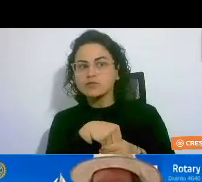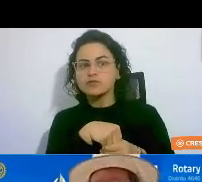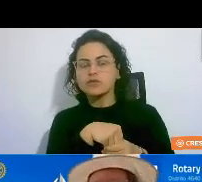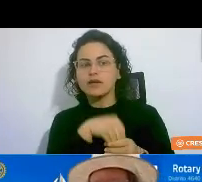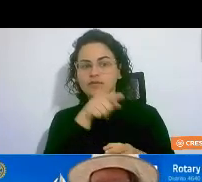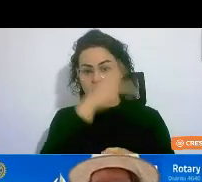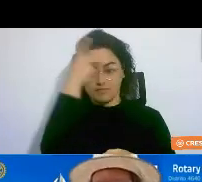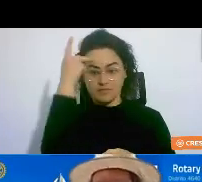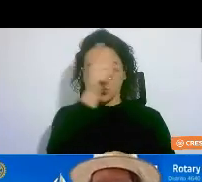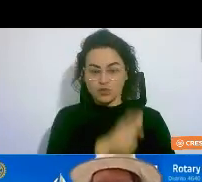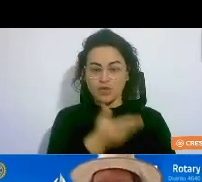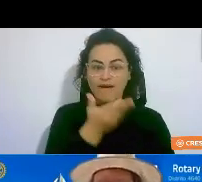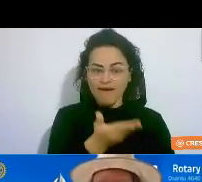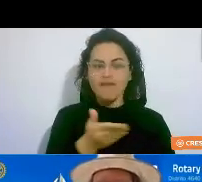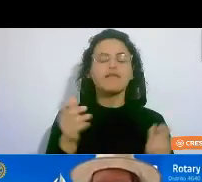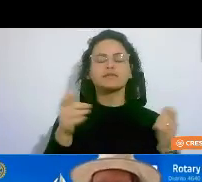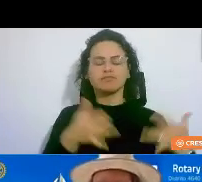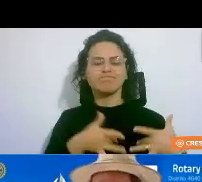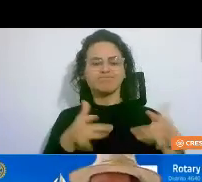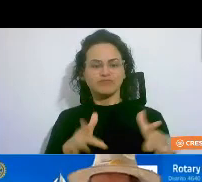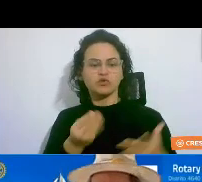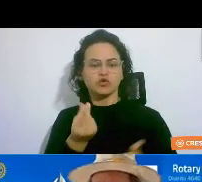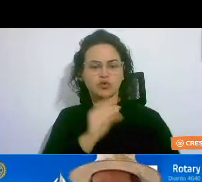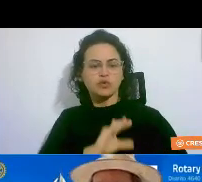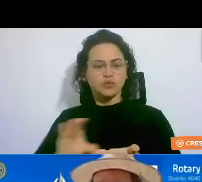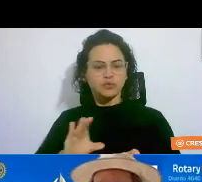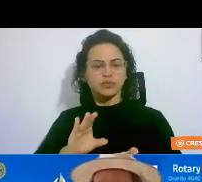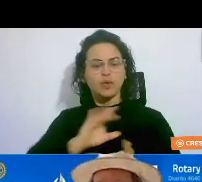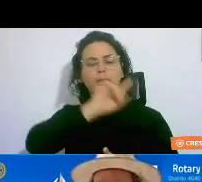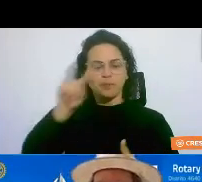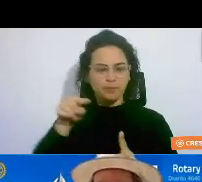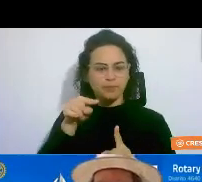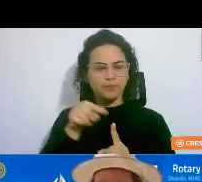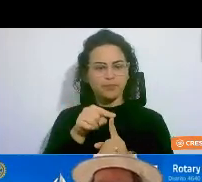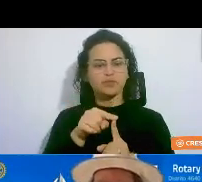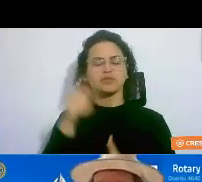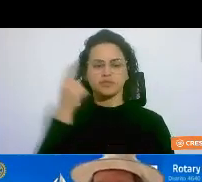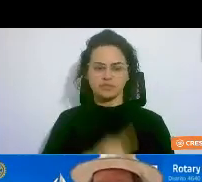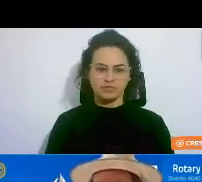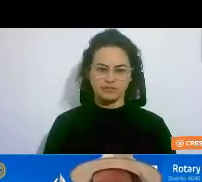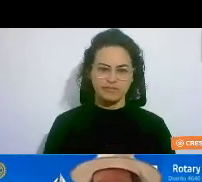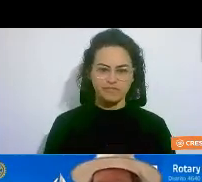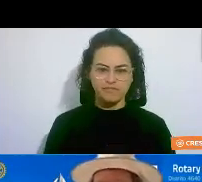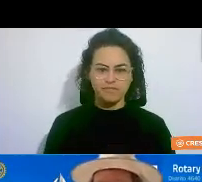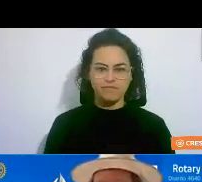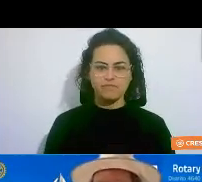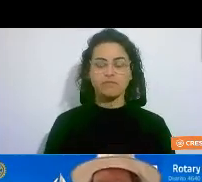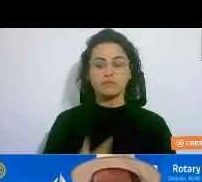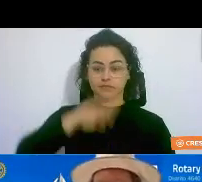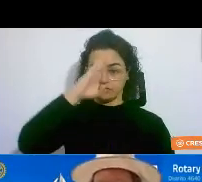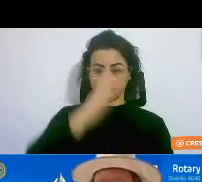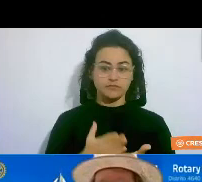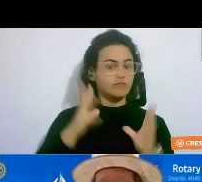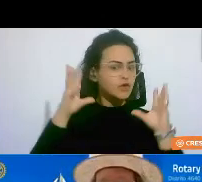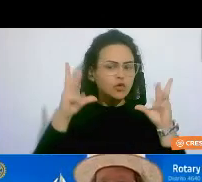a fazer isso, nós nos consideramos muito felizes e meta cumprida. Tá? Acreditamos que todos os clubes têm